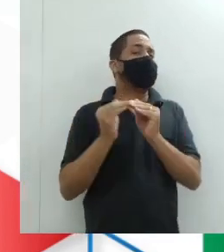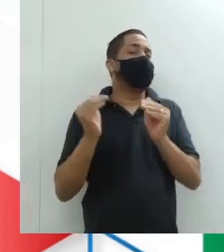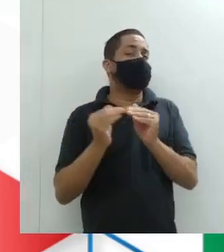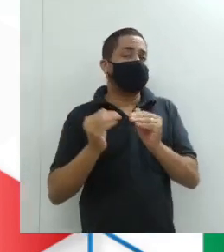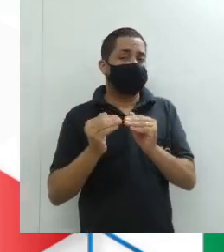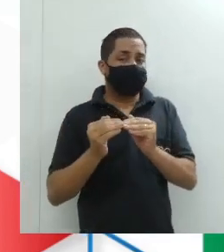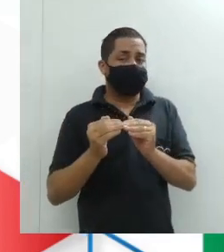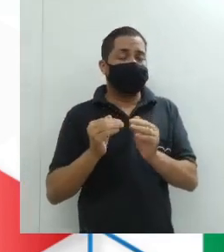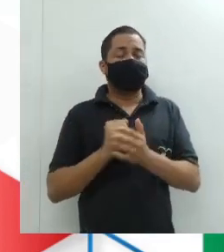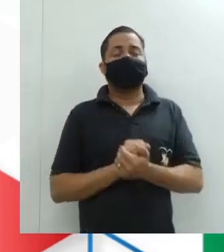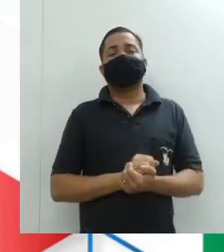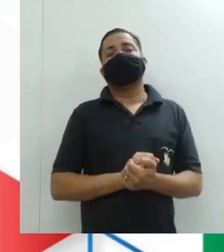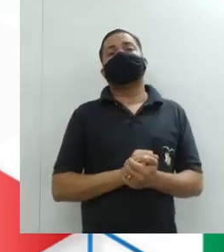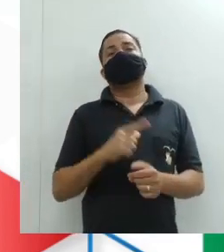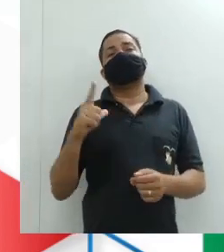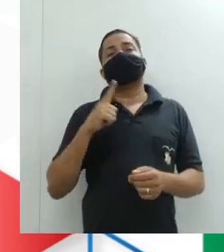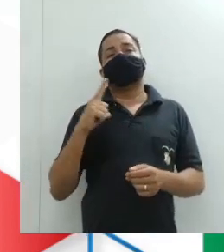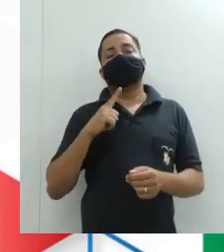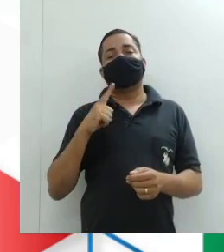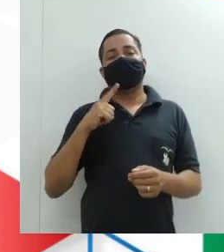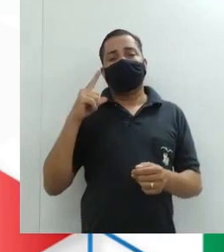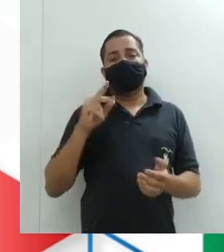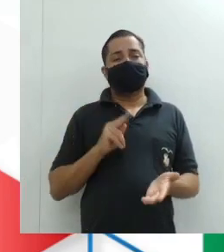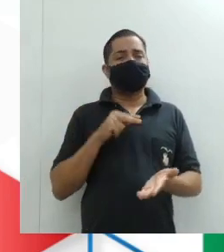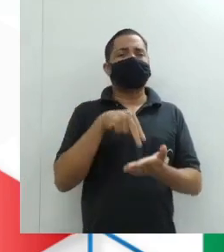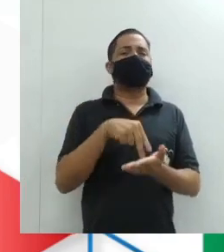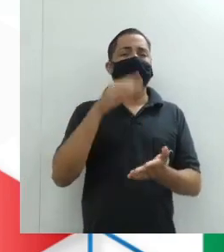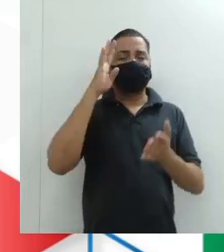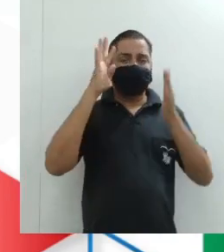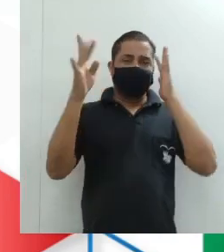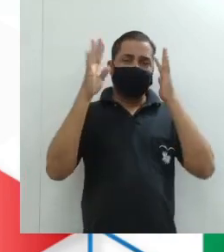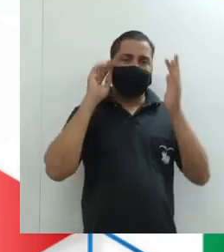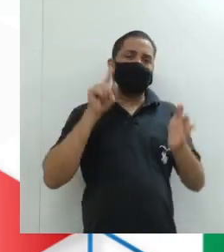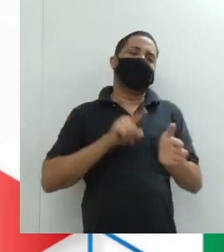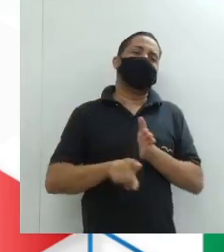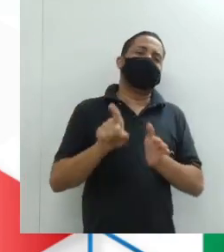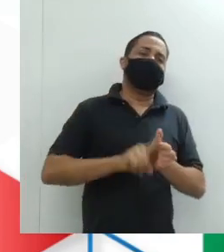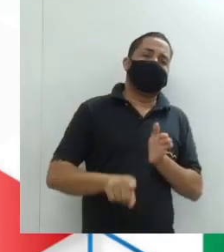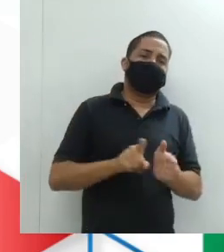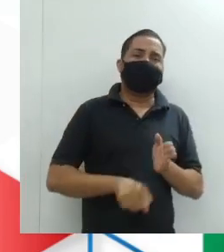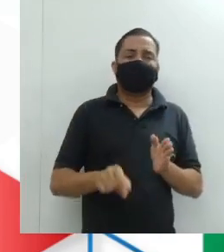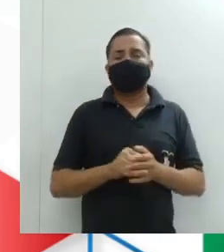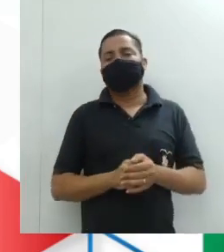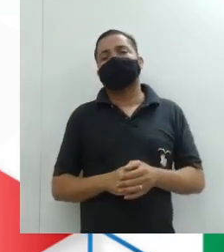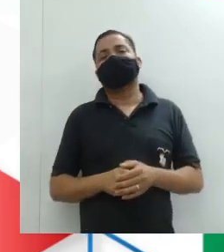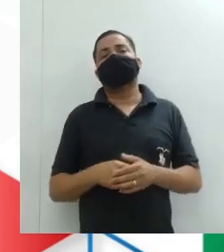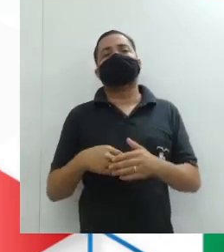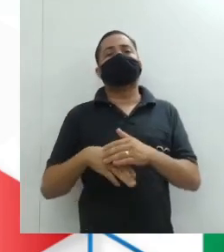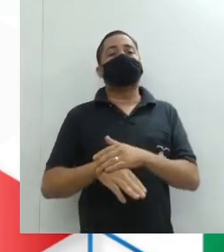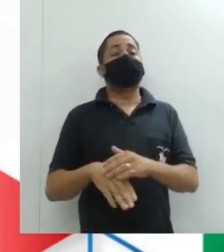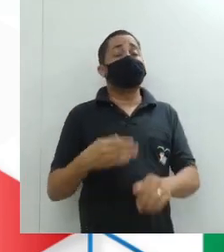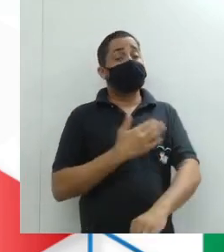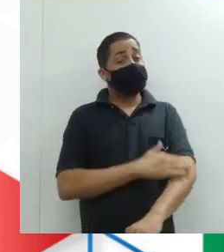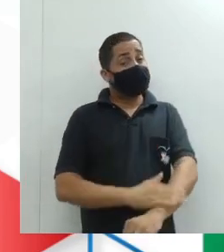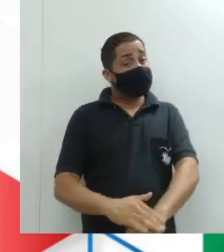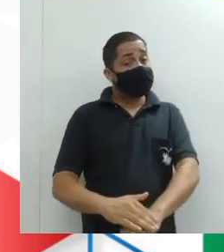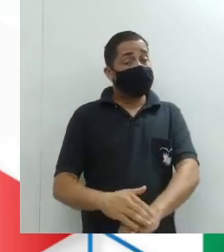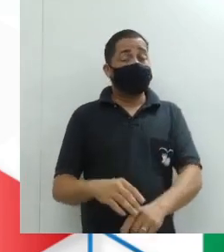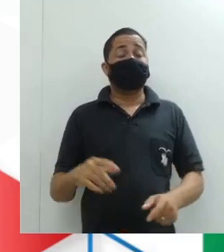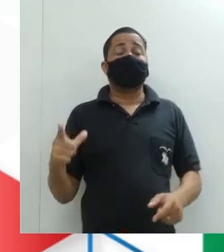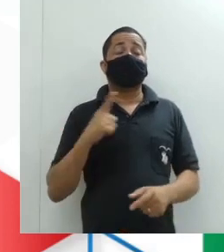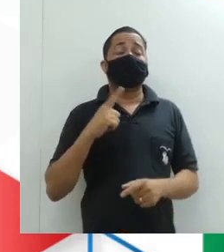Ter uma atitude filosófica, em outras palavras, é questionar hábitos e costumes do senso comum,